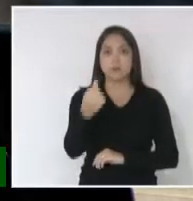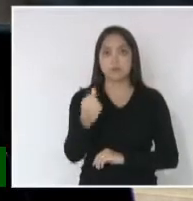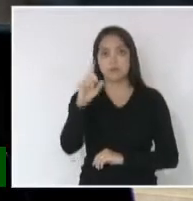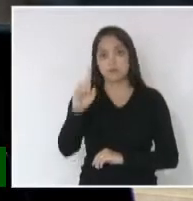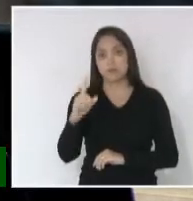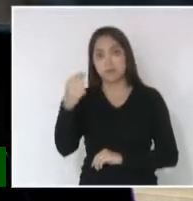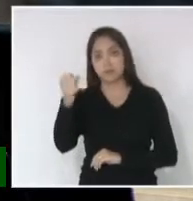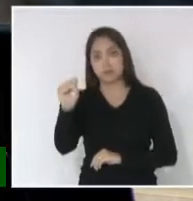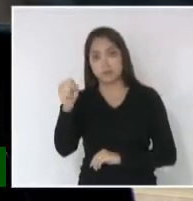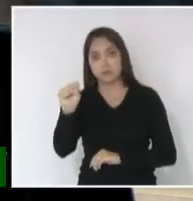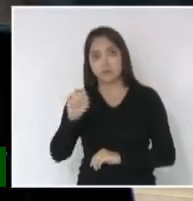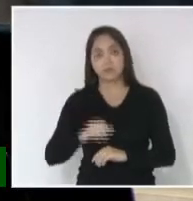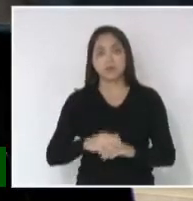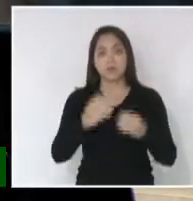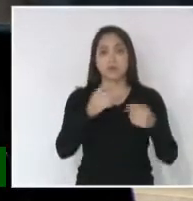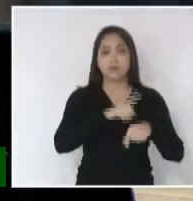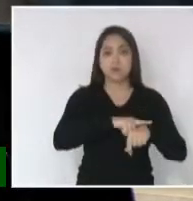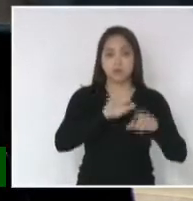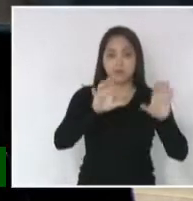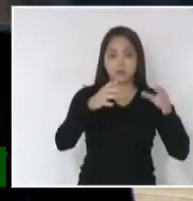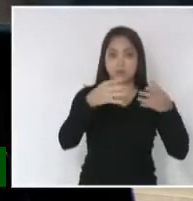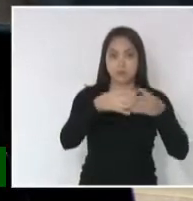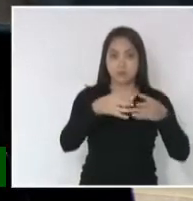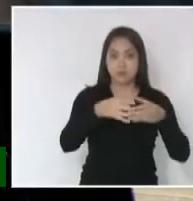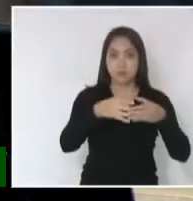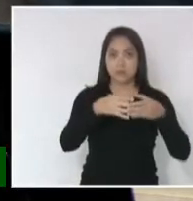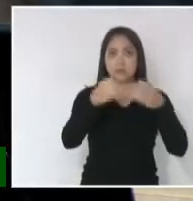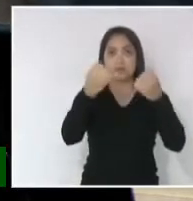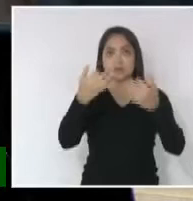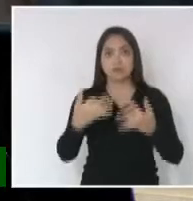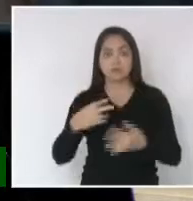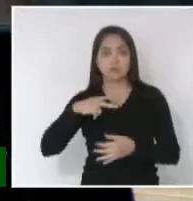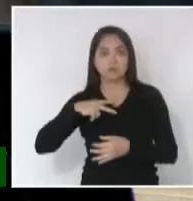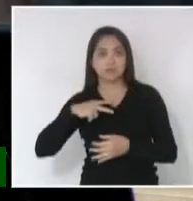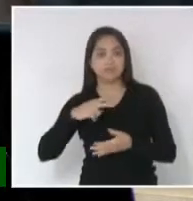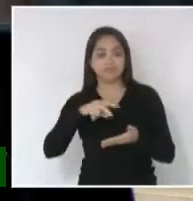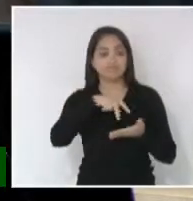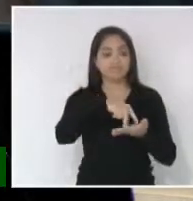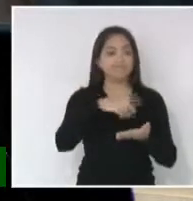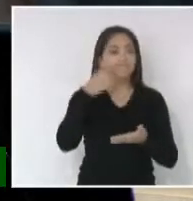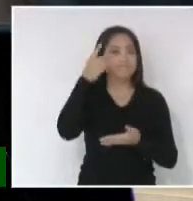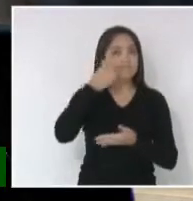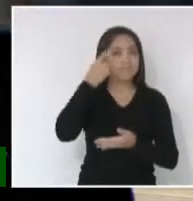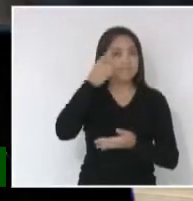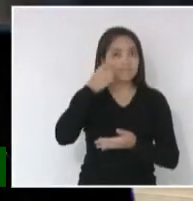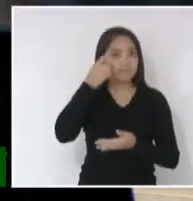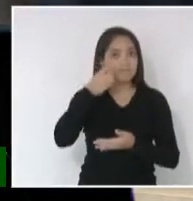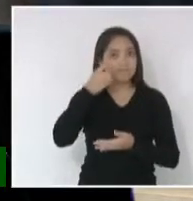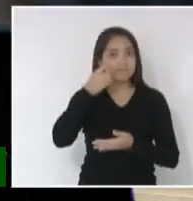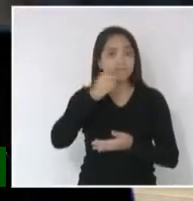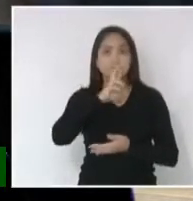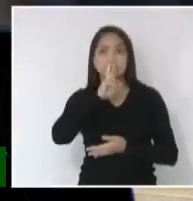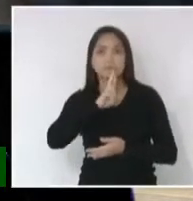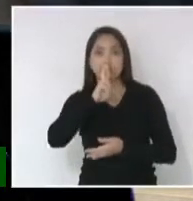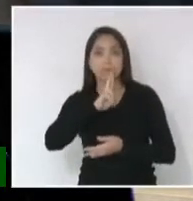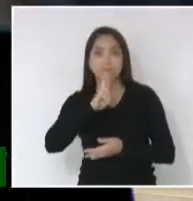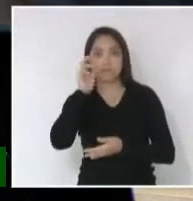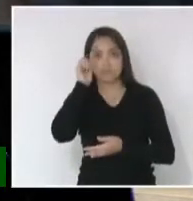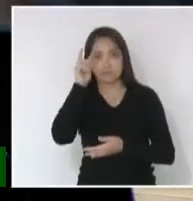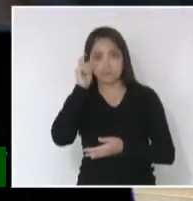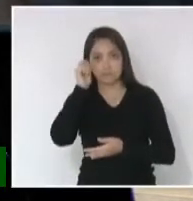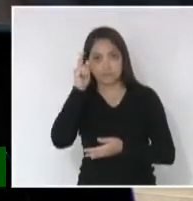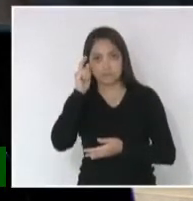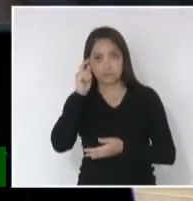316/2018. Explicações pessoais fizeram uso da tribuna os senhores deputados Rodrigo Minotto, César Valduga,